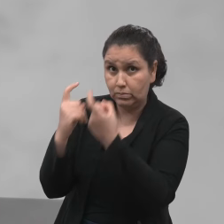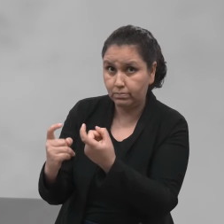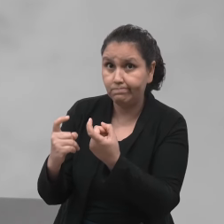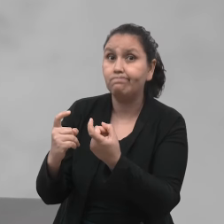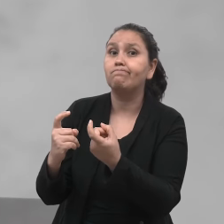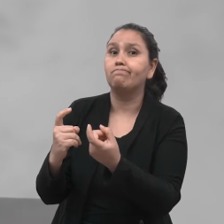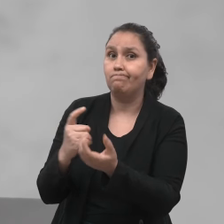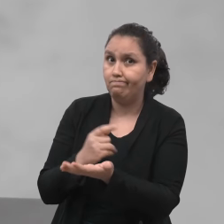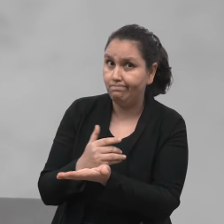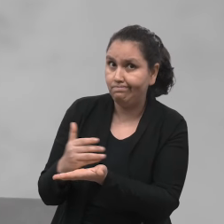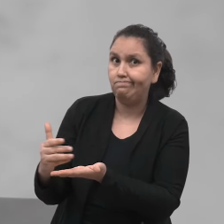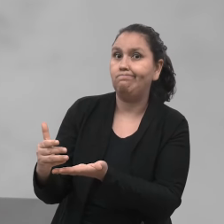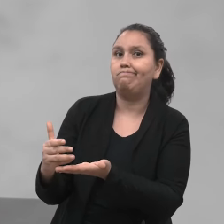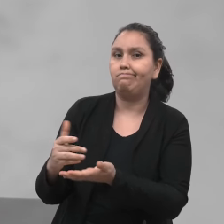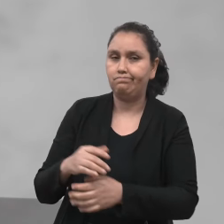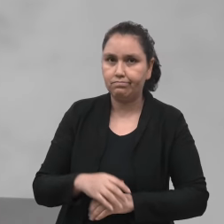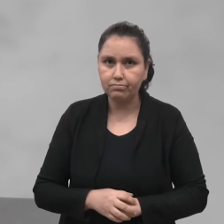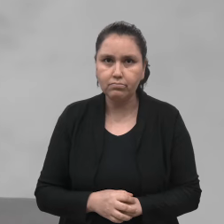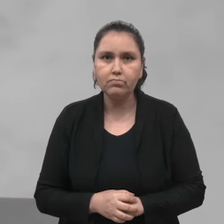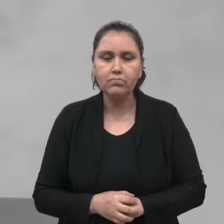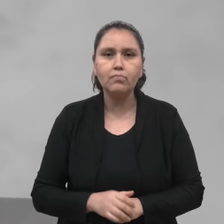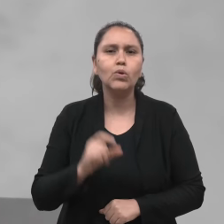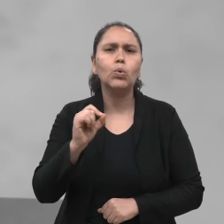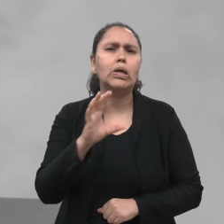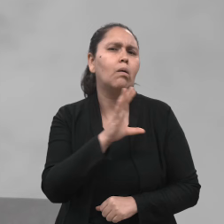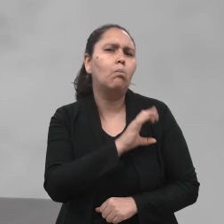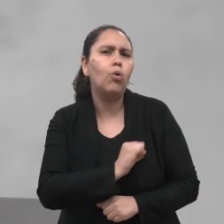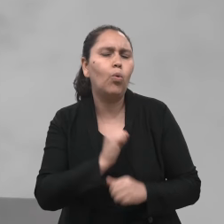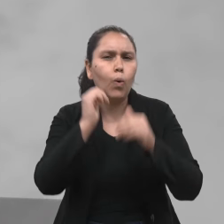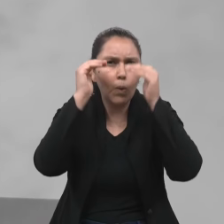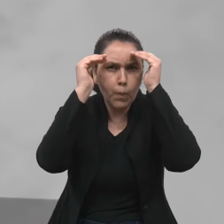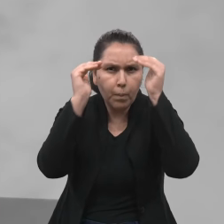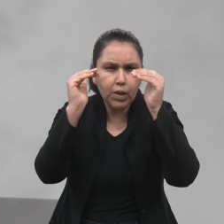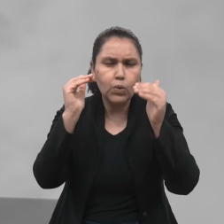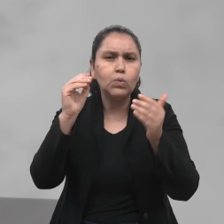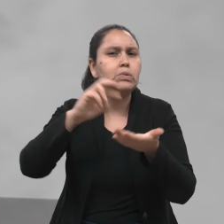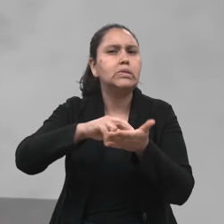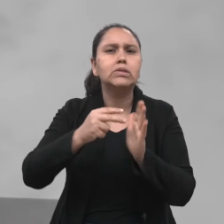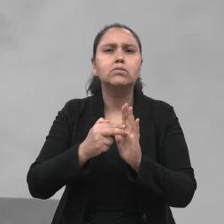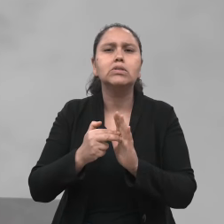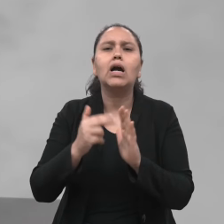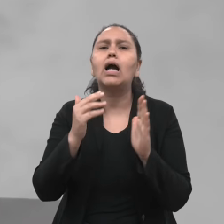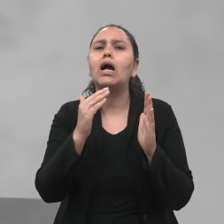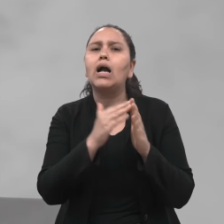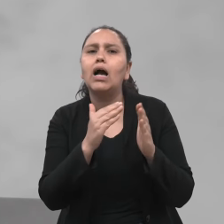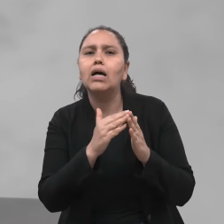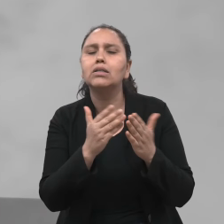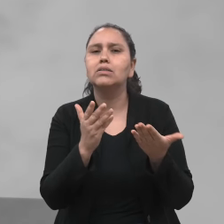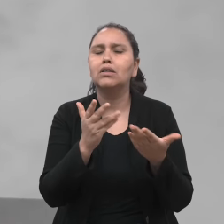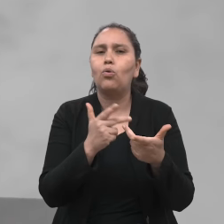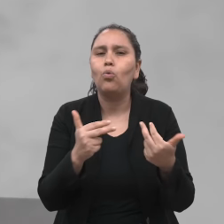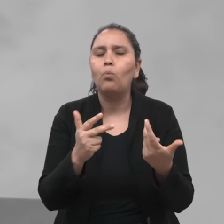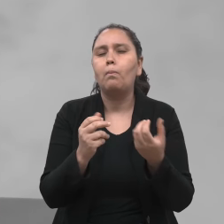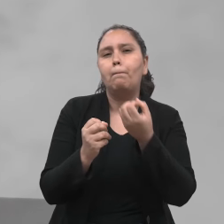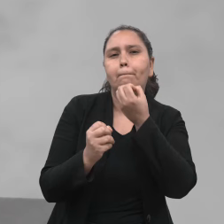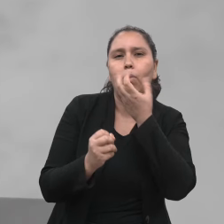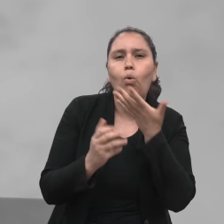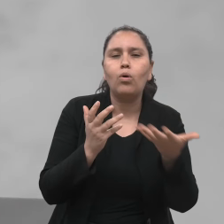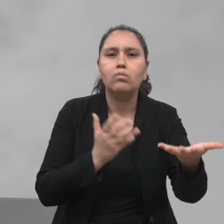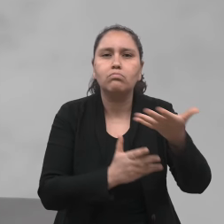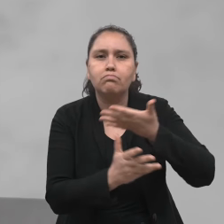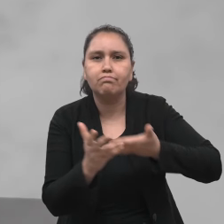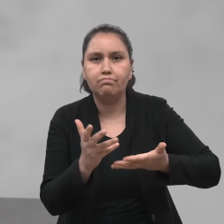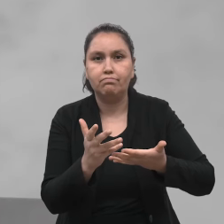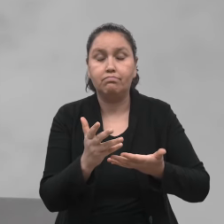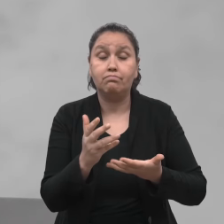por violência, o que já dificulta a confusão de entender o que é amor, o que é respeito, o que é lar pra mim, isso corrobora a piorar gradativamente